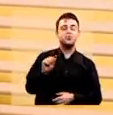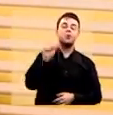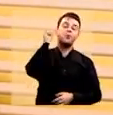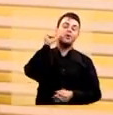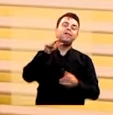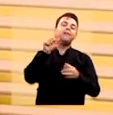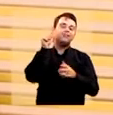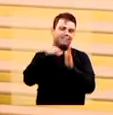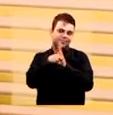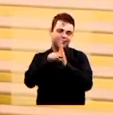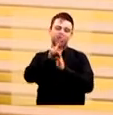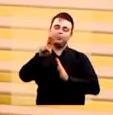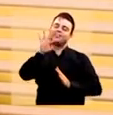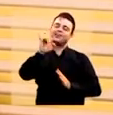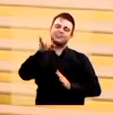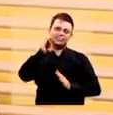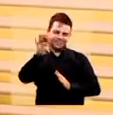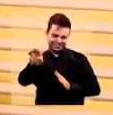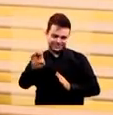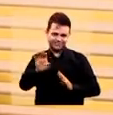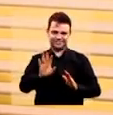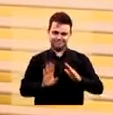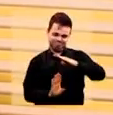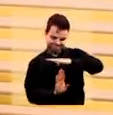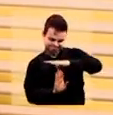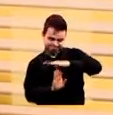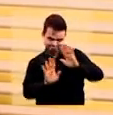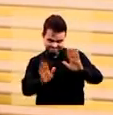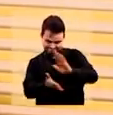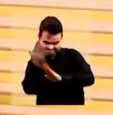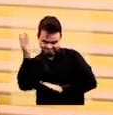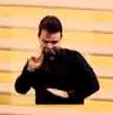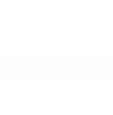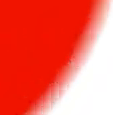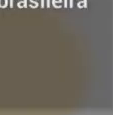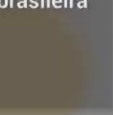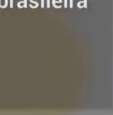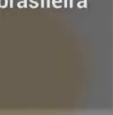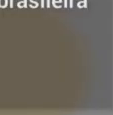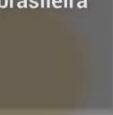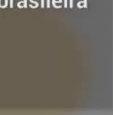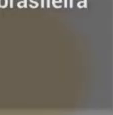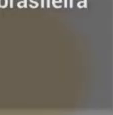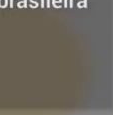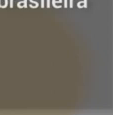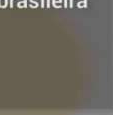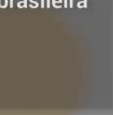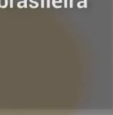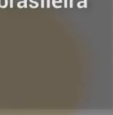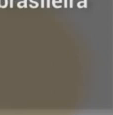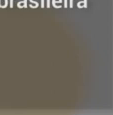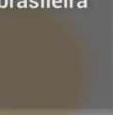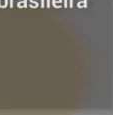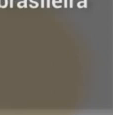próximo bloco uma pesquisadora, Tatiane. A gente faz um breve intervalo, não saia daí.